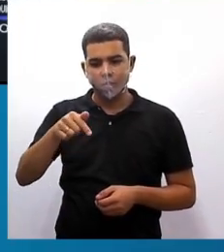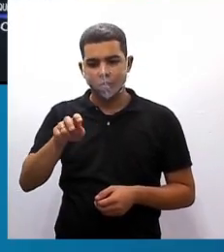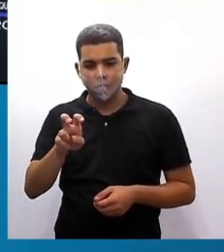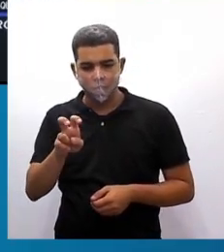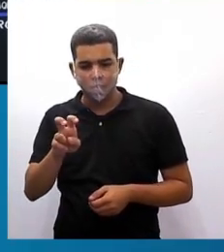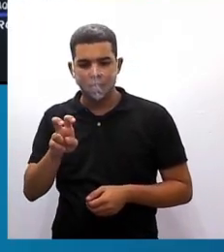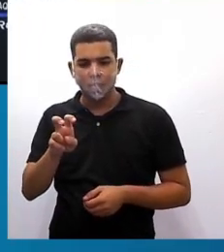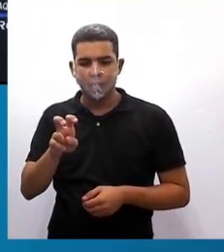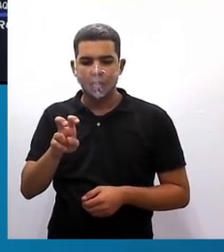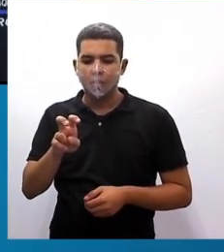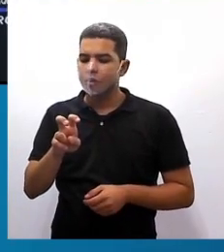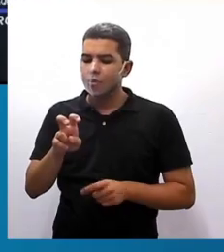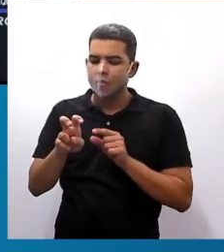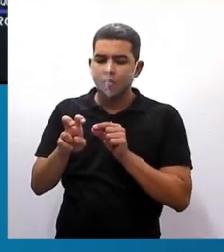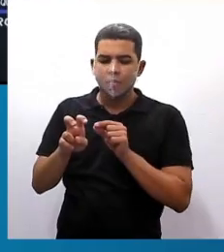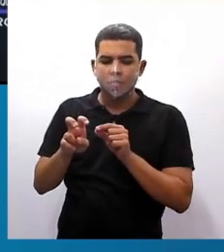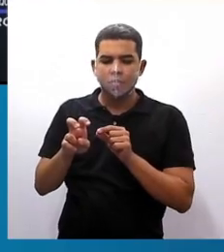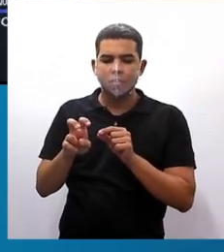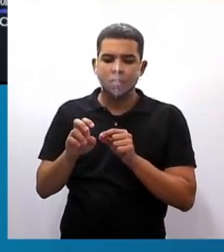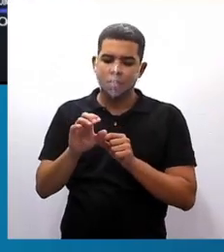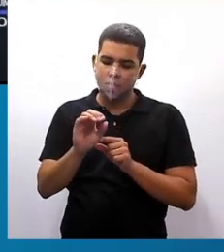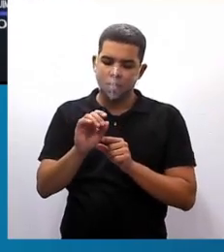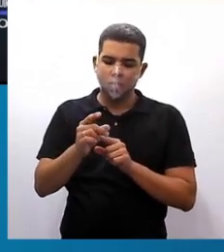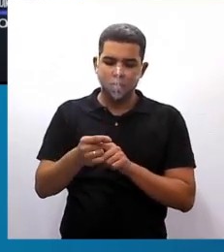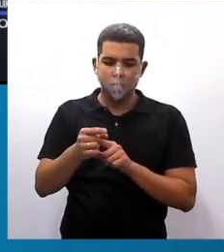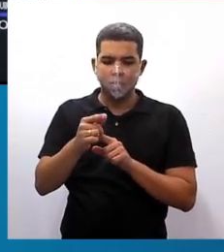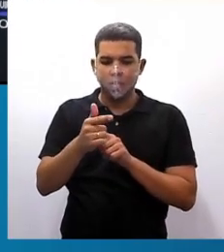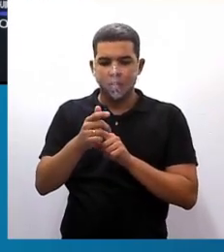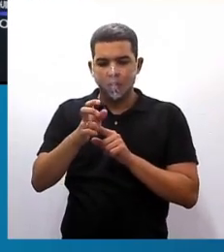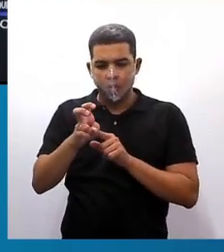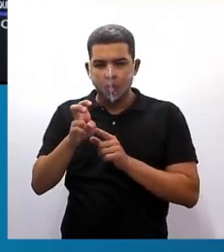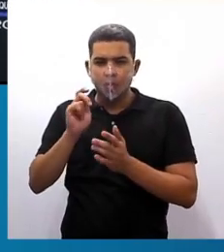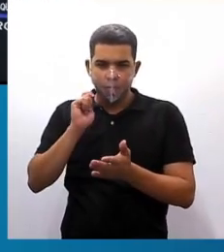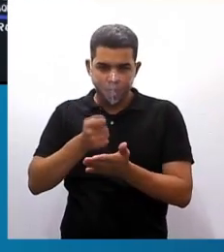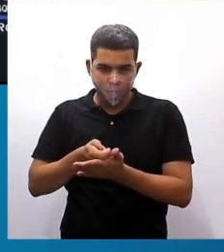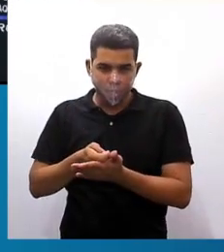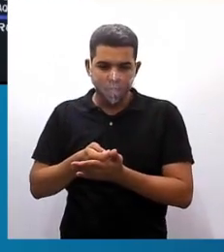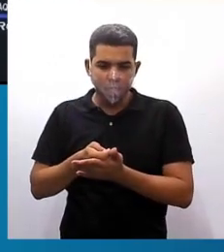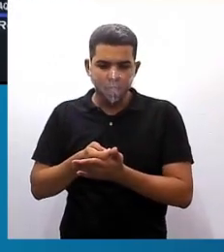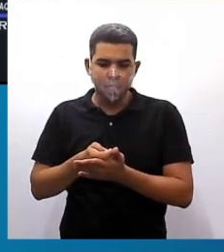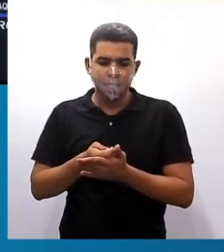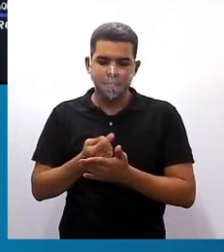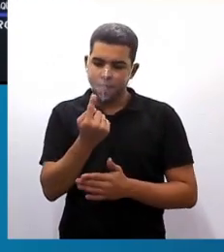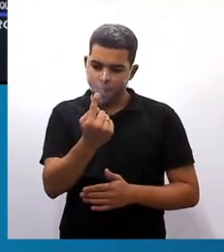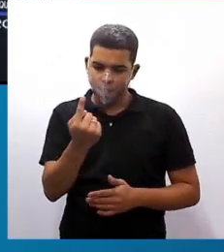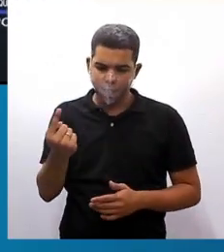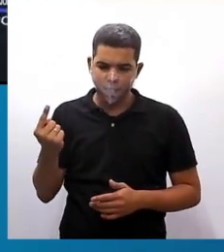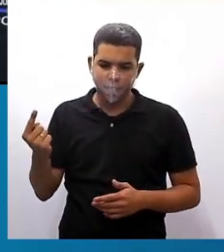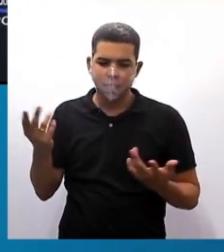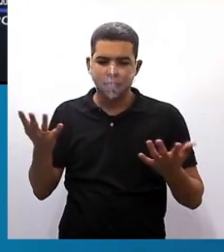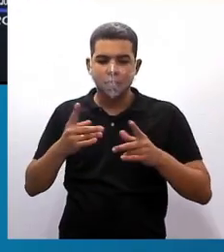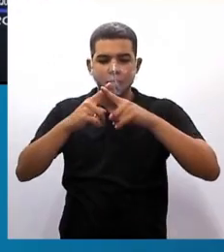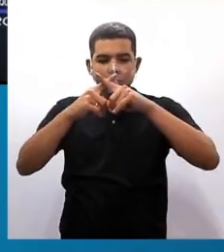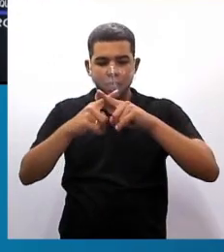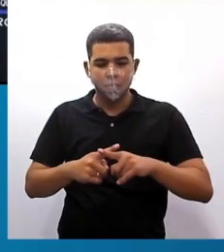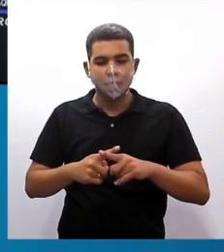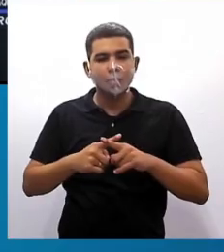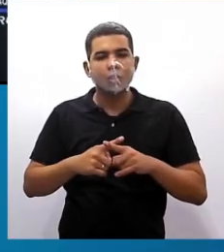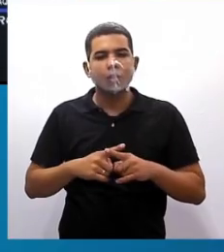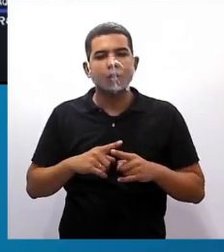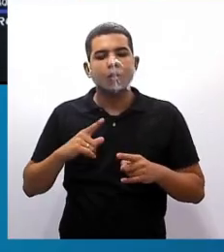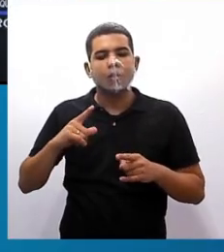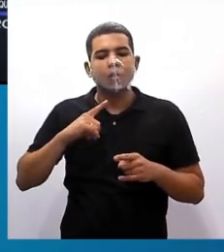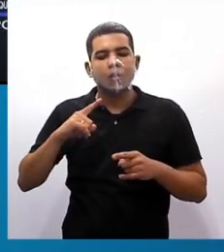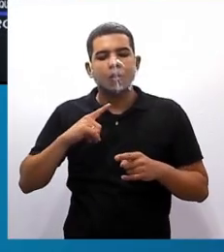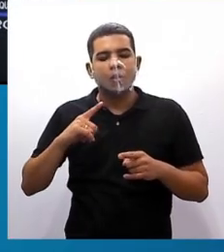11,75 vai ficar cada página 0,25. O que é que vai fazer? Multiplicar, porque a gente vai saber o